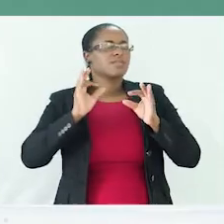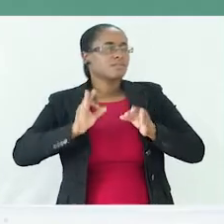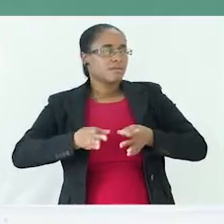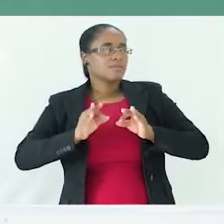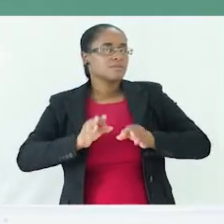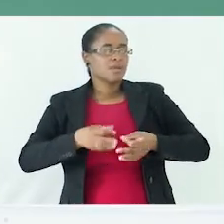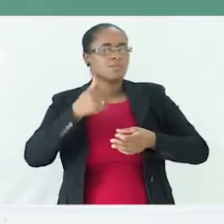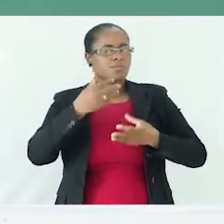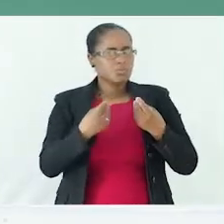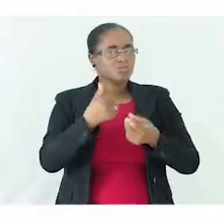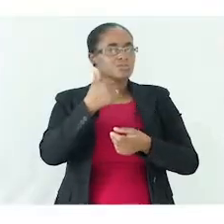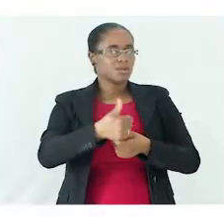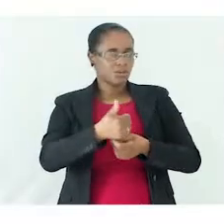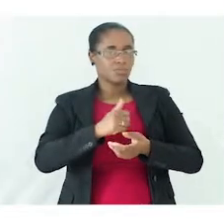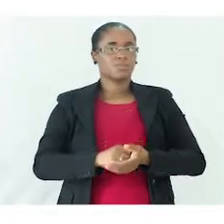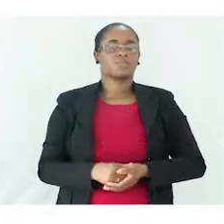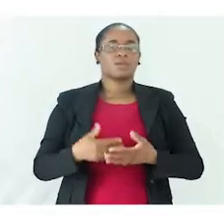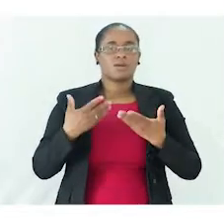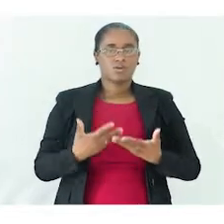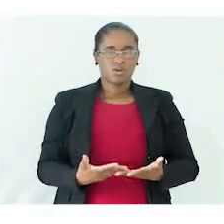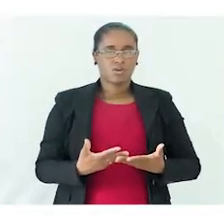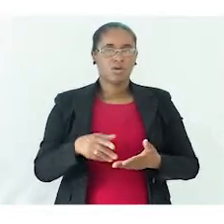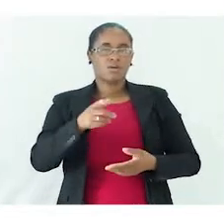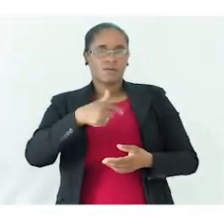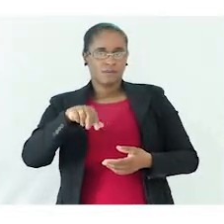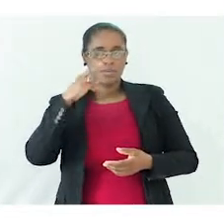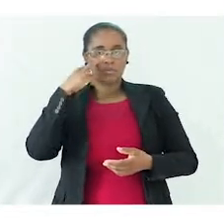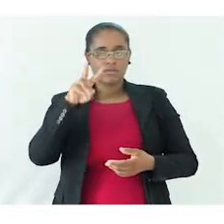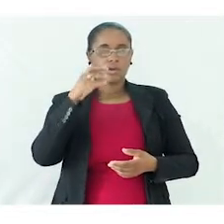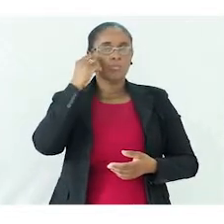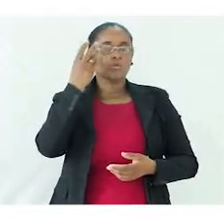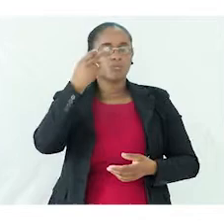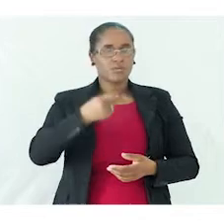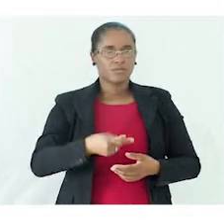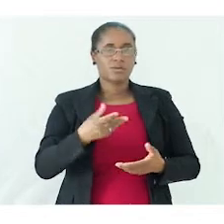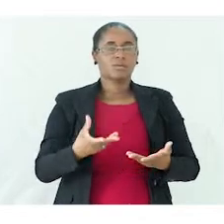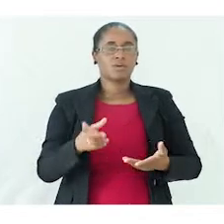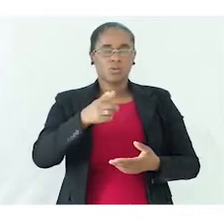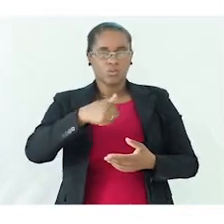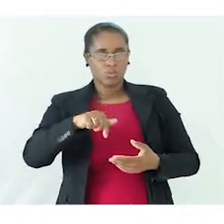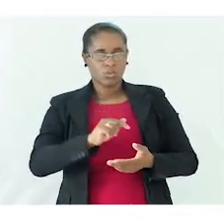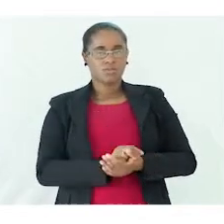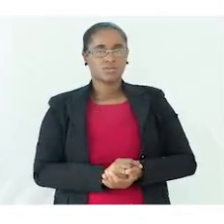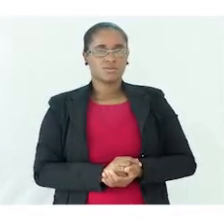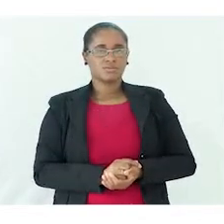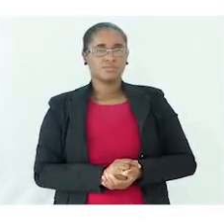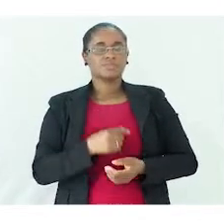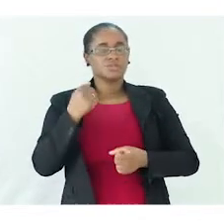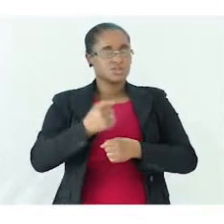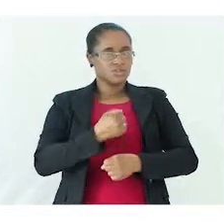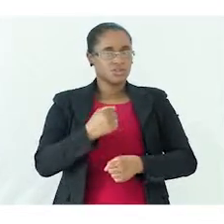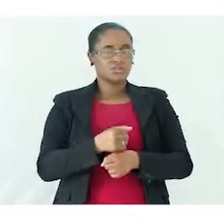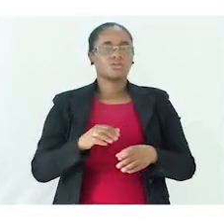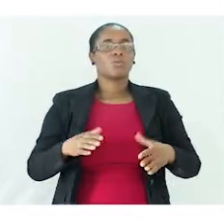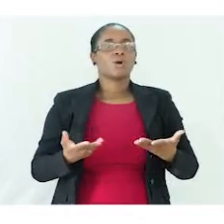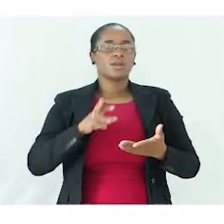muito certinhos. Agora, vamos ver como é que ficou o nosso exercício, qual